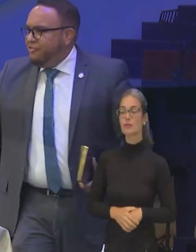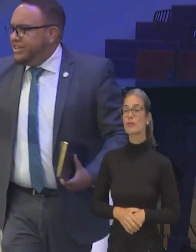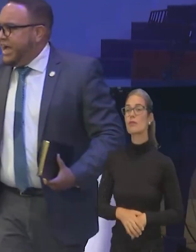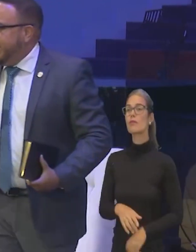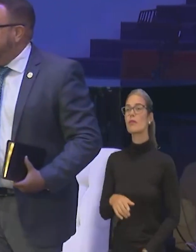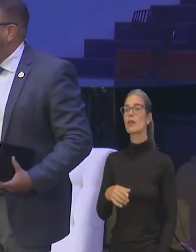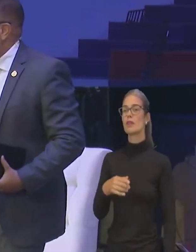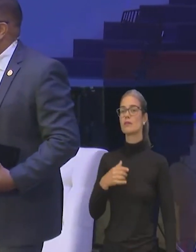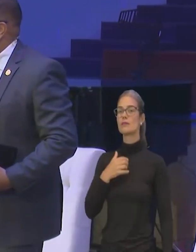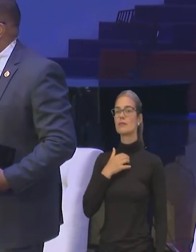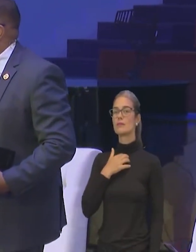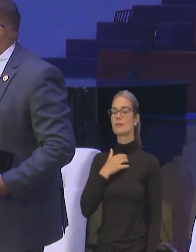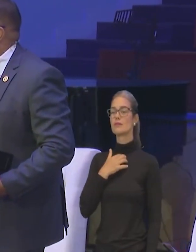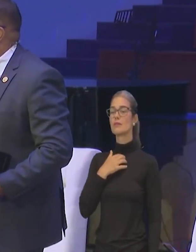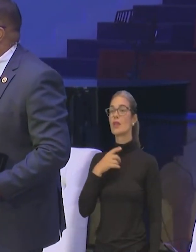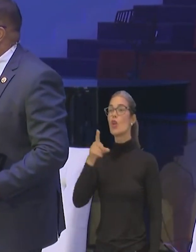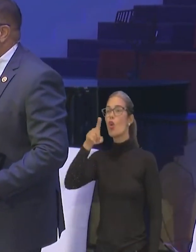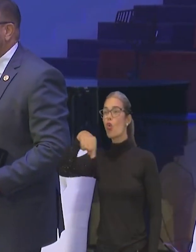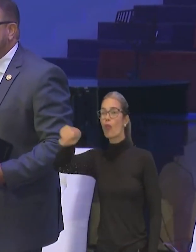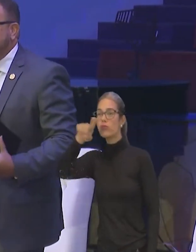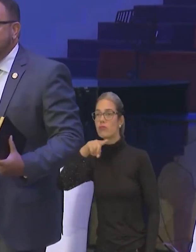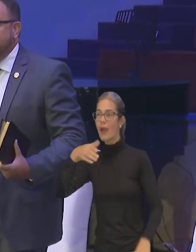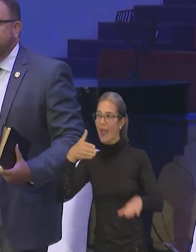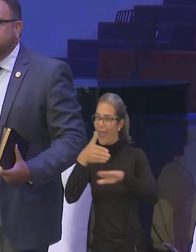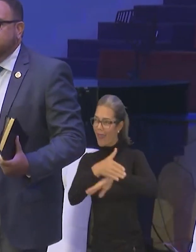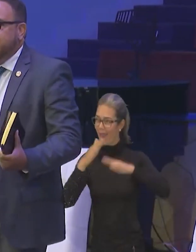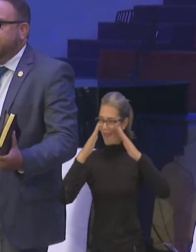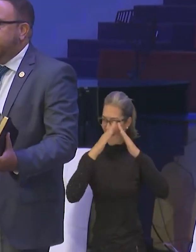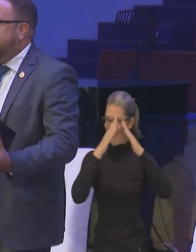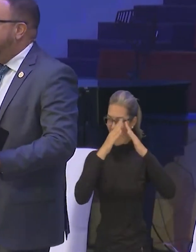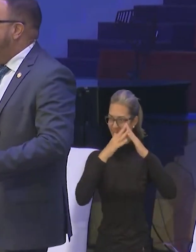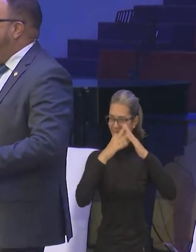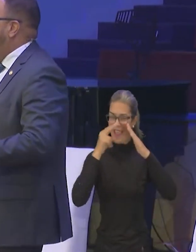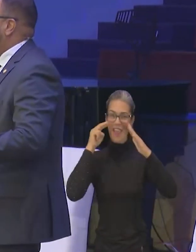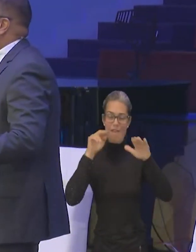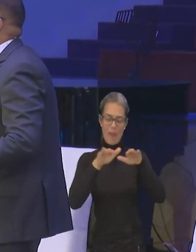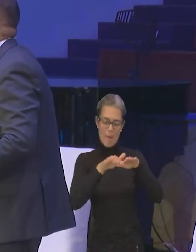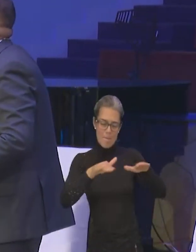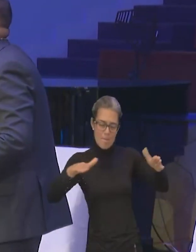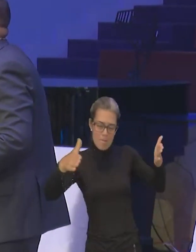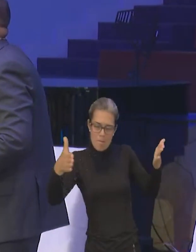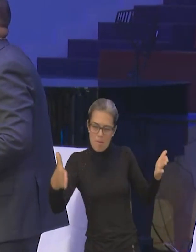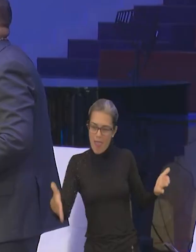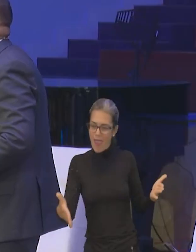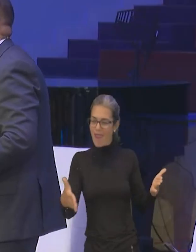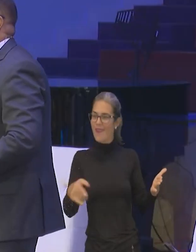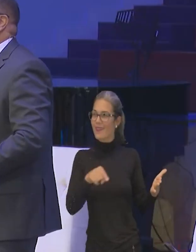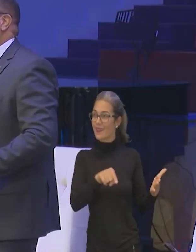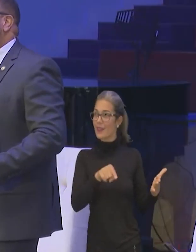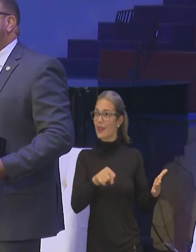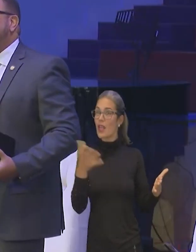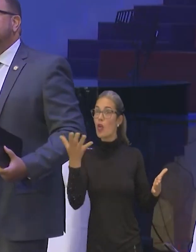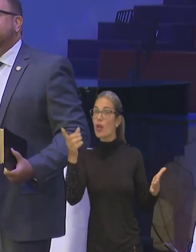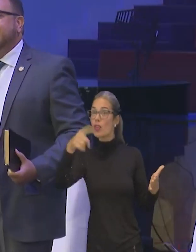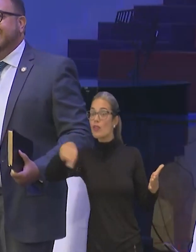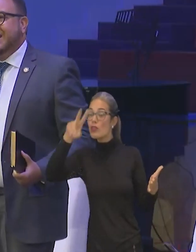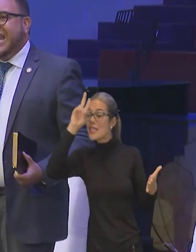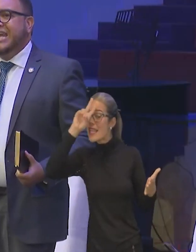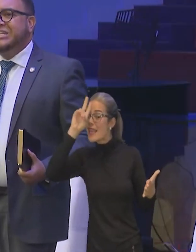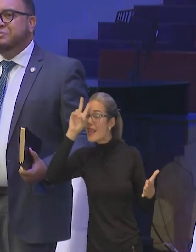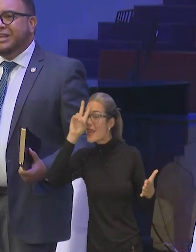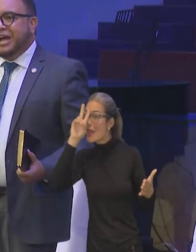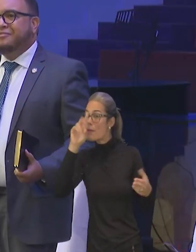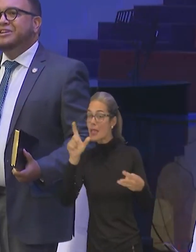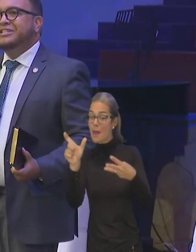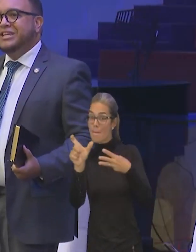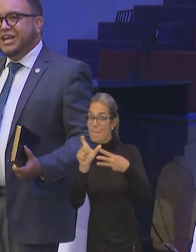olhos fitarem rapidamente a sua mesa de jantar ou a sua mesa de estar, eu quero que você das